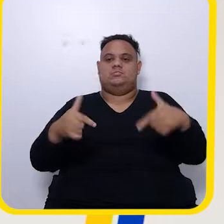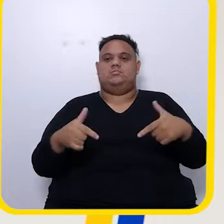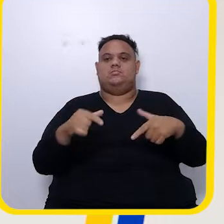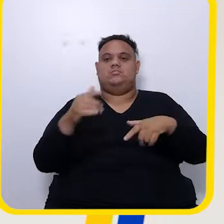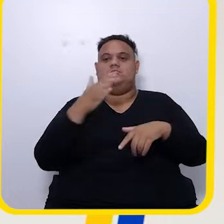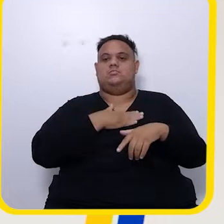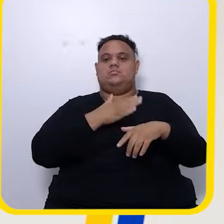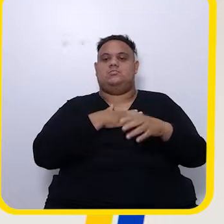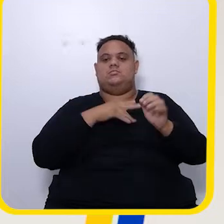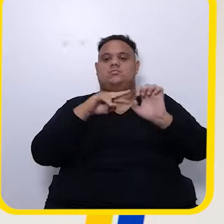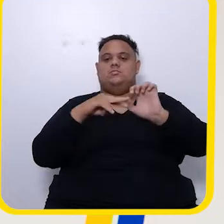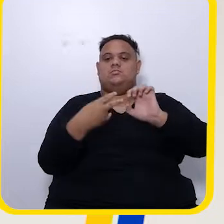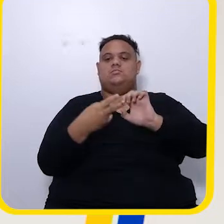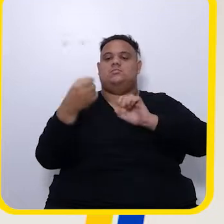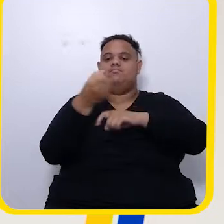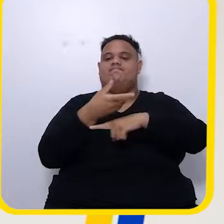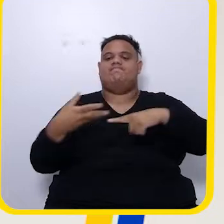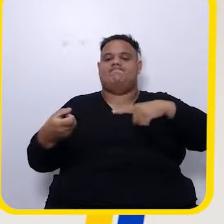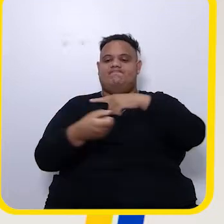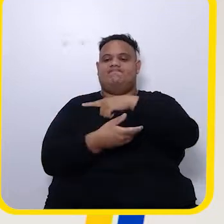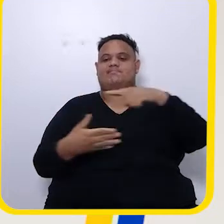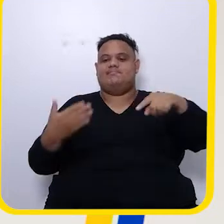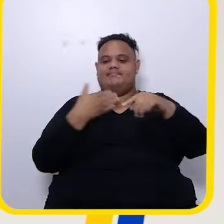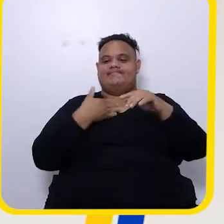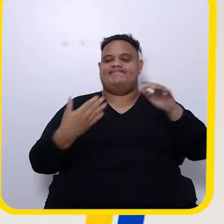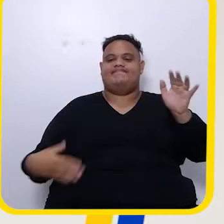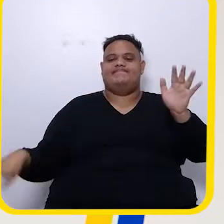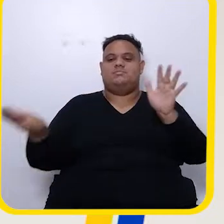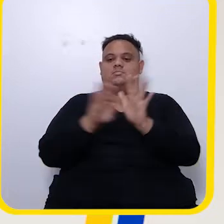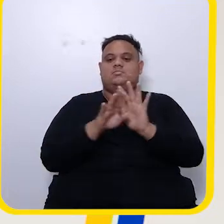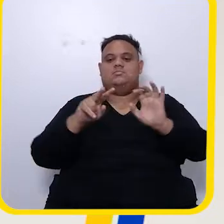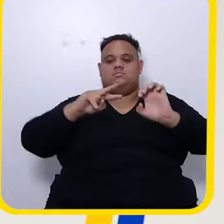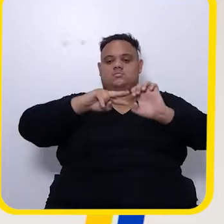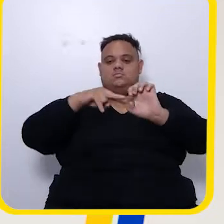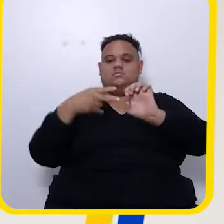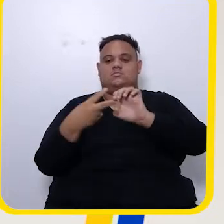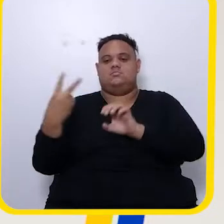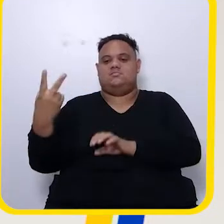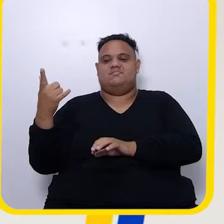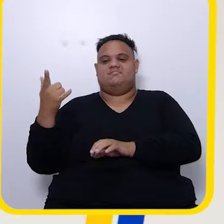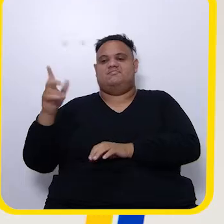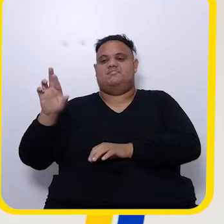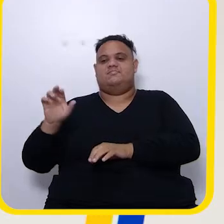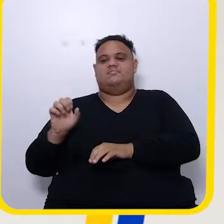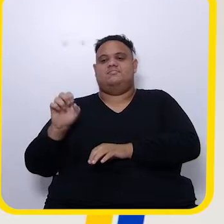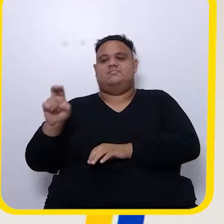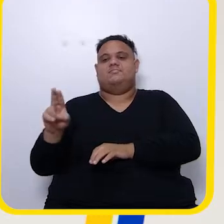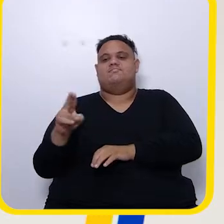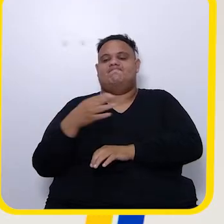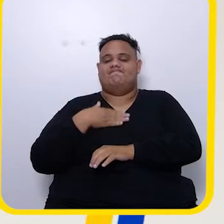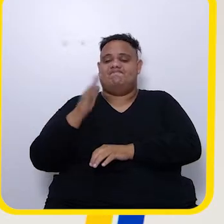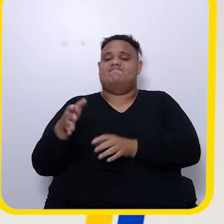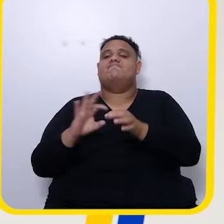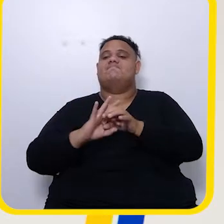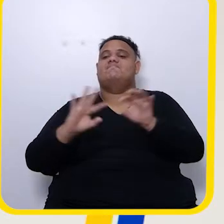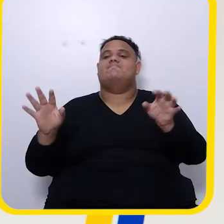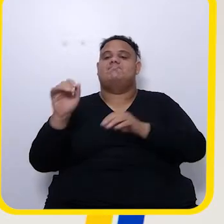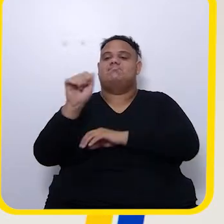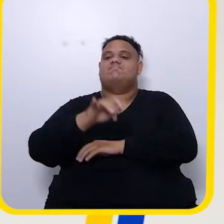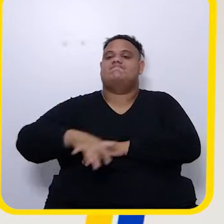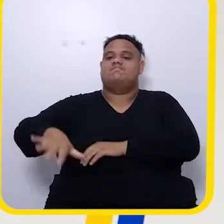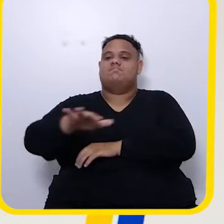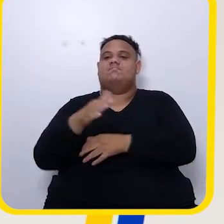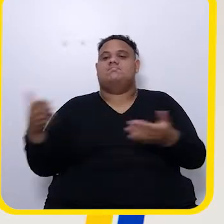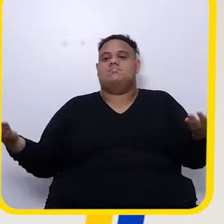trabalhei a minha equação fracionária, eu cheguei numa equação do segundo grau. Já deixei ela na forma geral